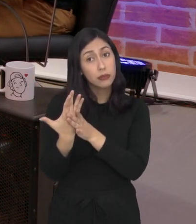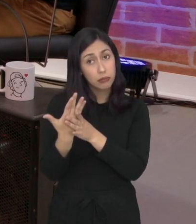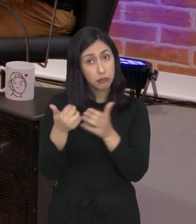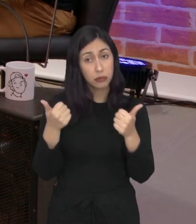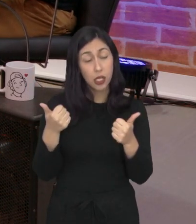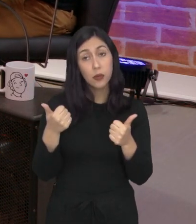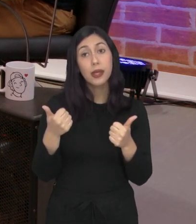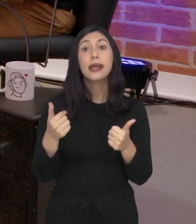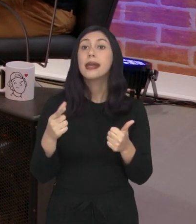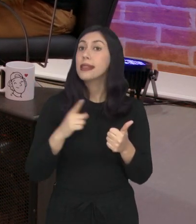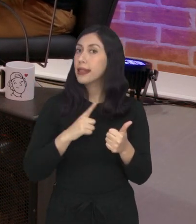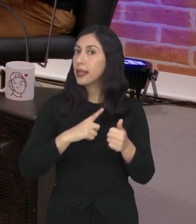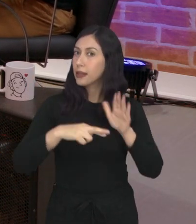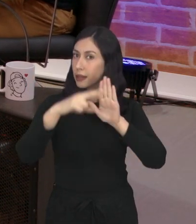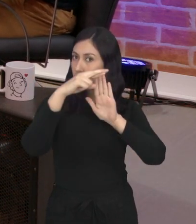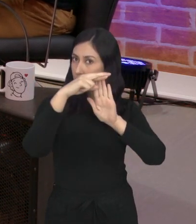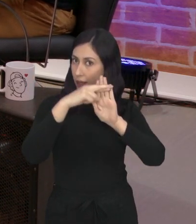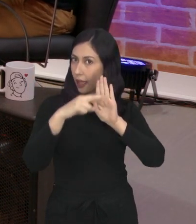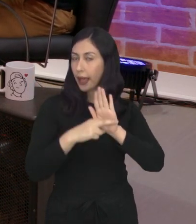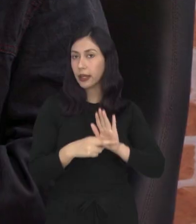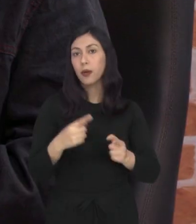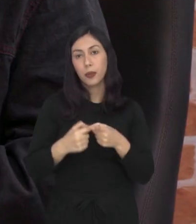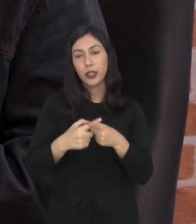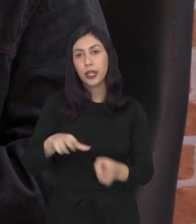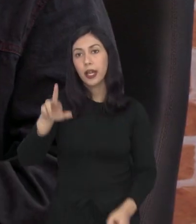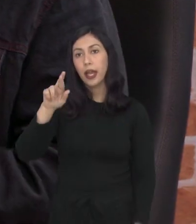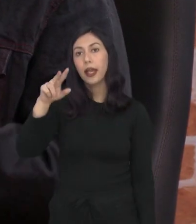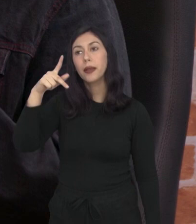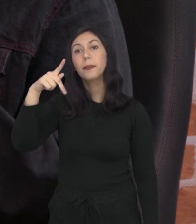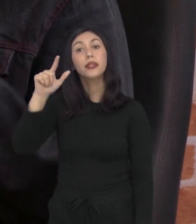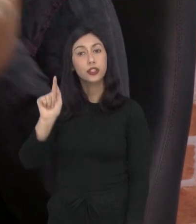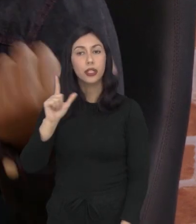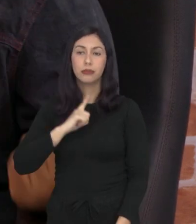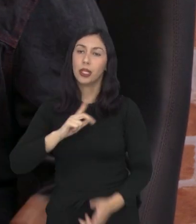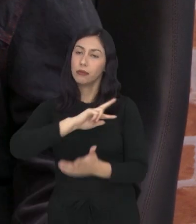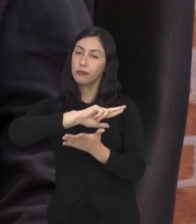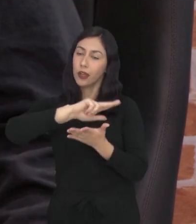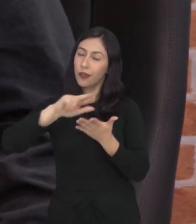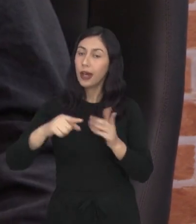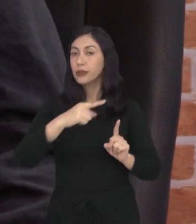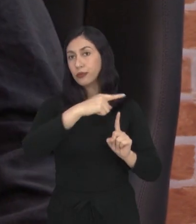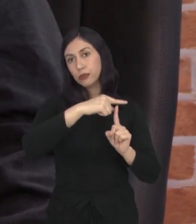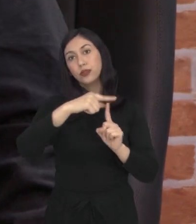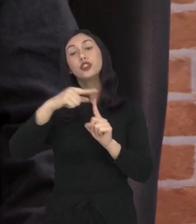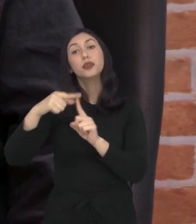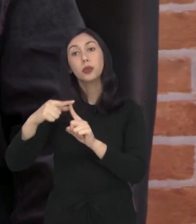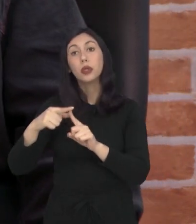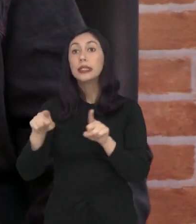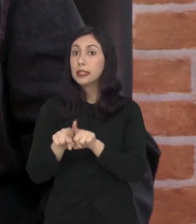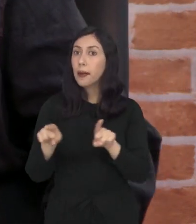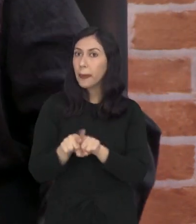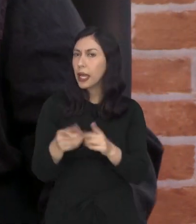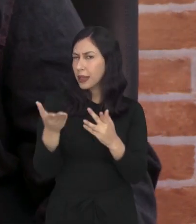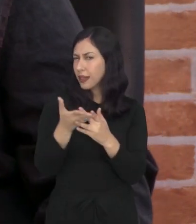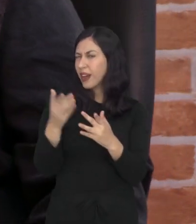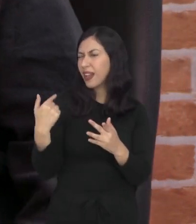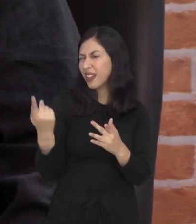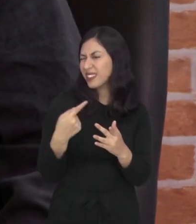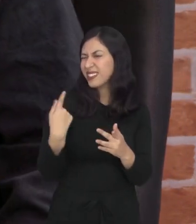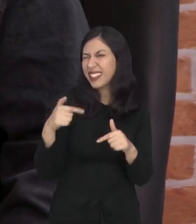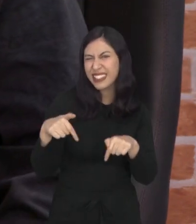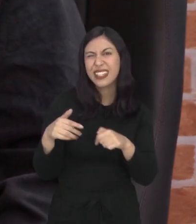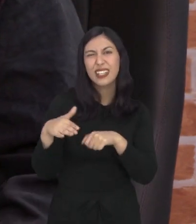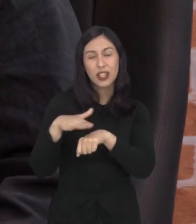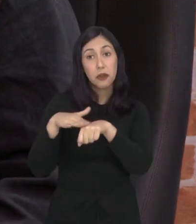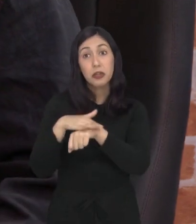isso. Existe a regra. O RPG, existem vários tipos de RPG. A gente estava conversando no intervalo com a produção também gosta de RPG. E